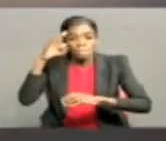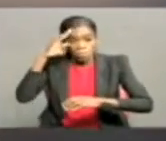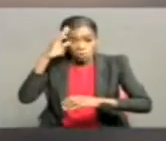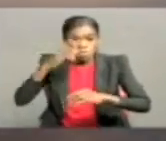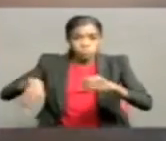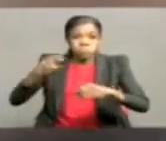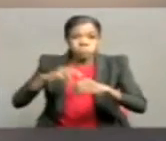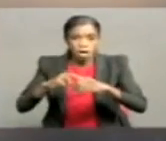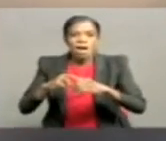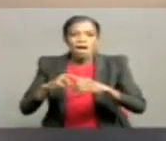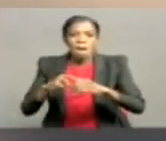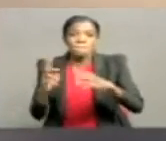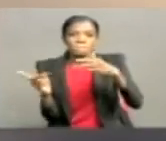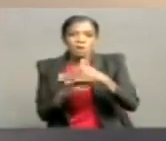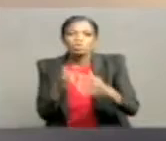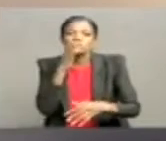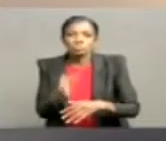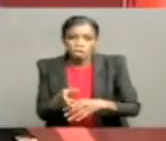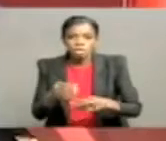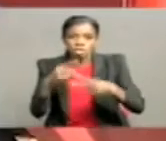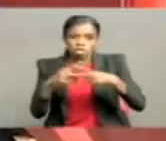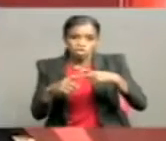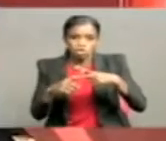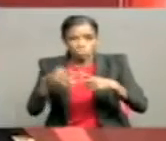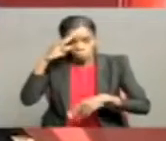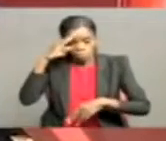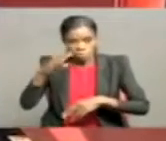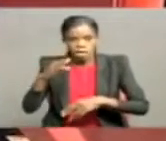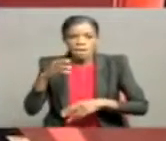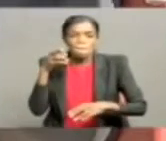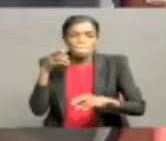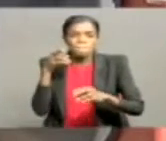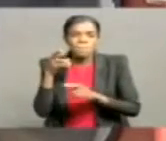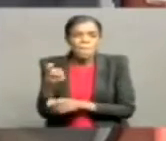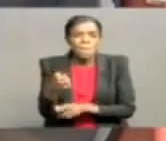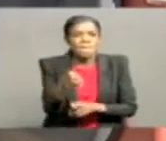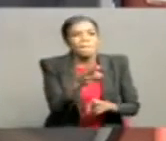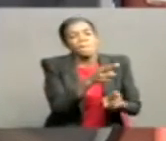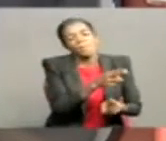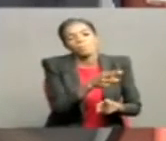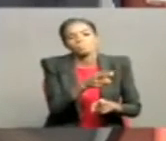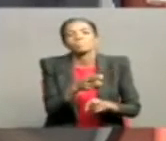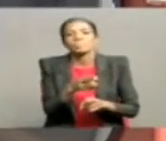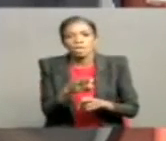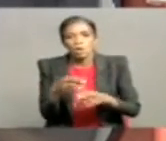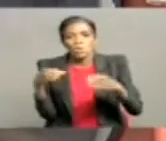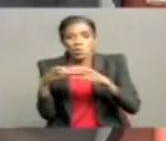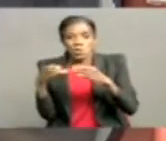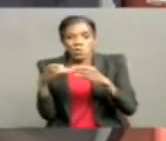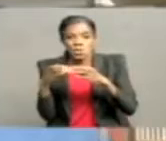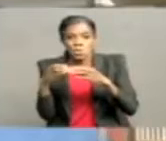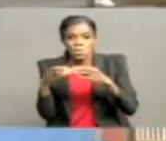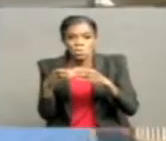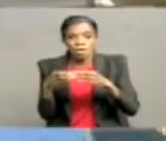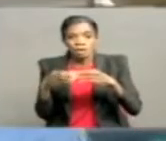Deus. Apareceu a polícia, dois agentes da polícia. Houve uma troca de tiros, não é, que resultou, portanto, em